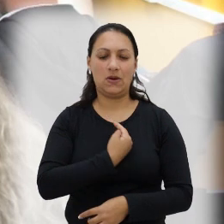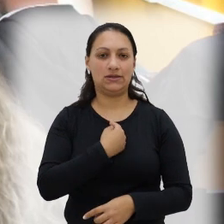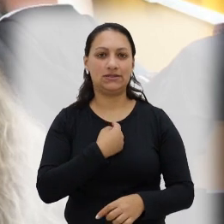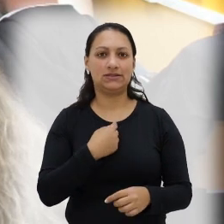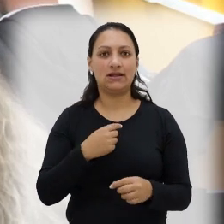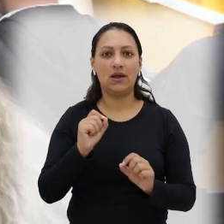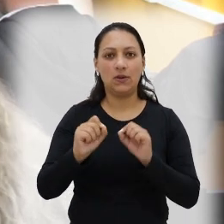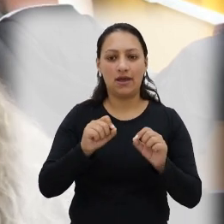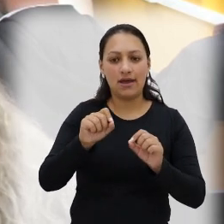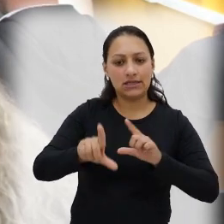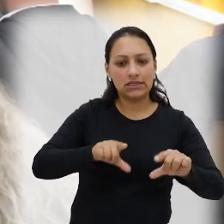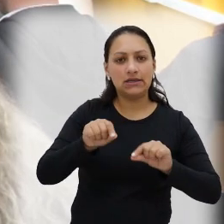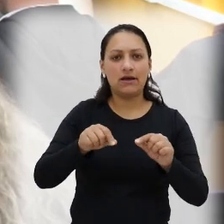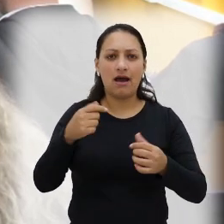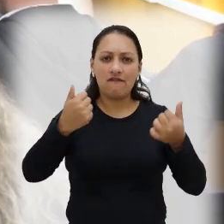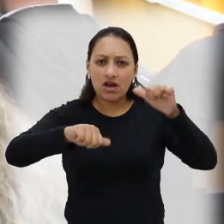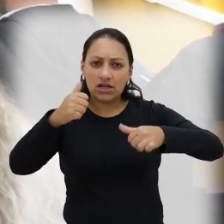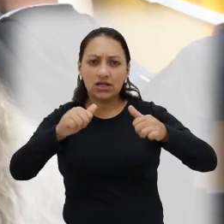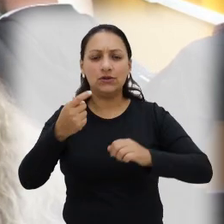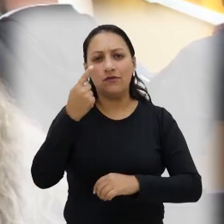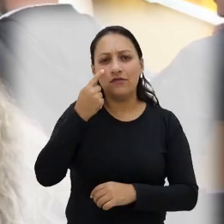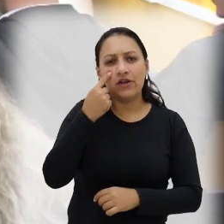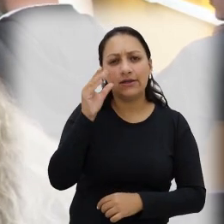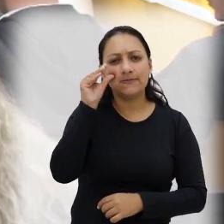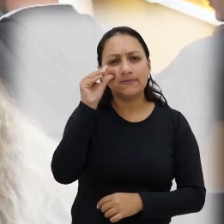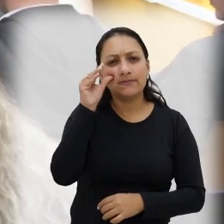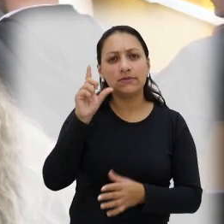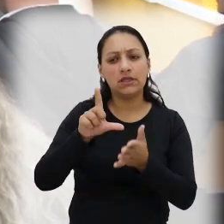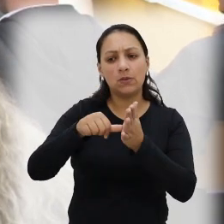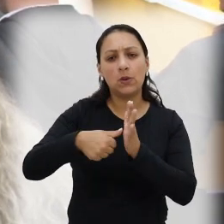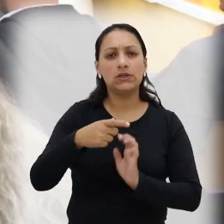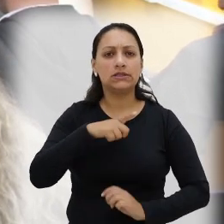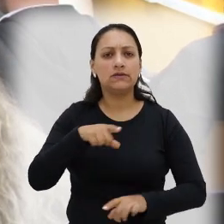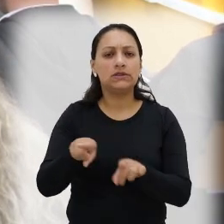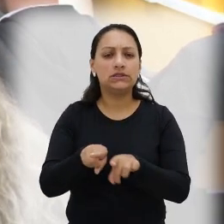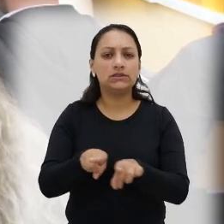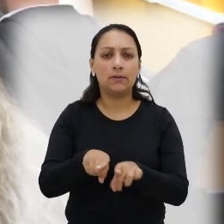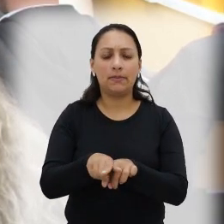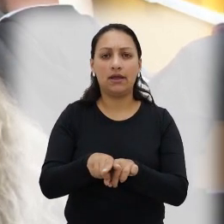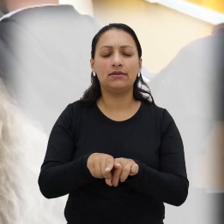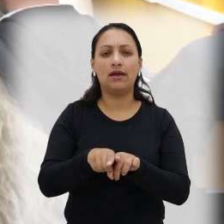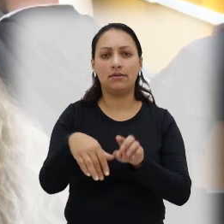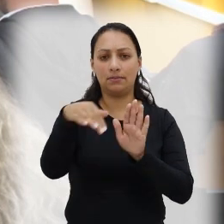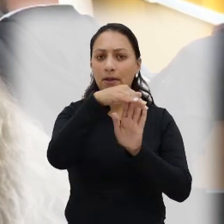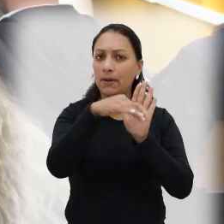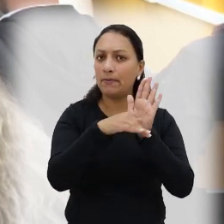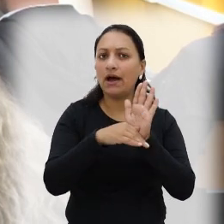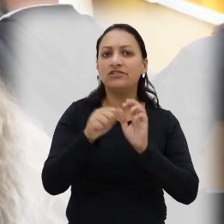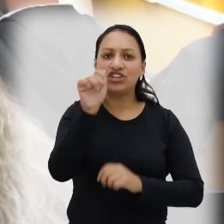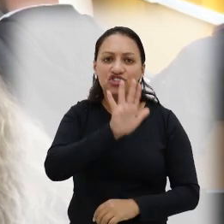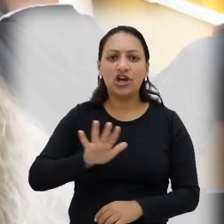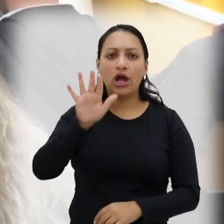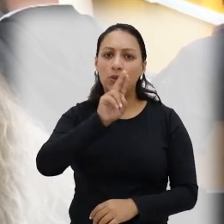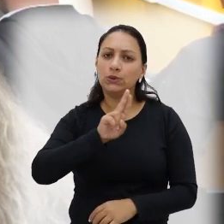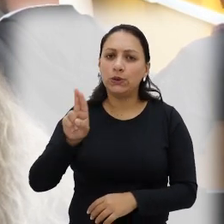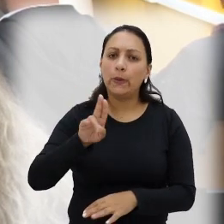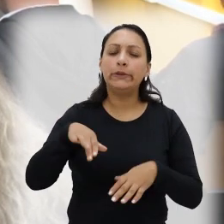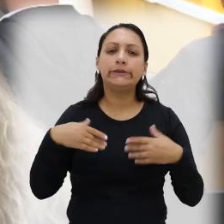no back-office avaliando, e depois tivemos o ranking geral, né, Daiana? Então,